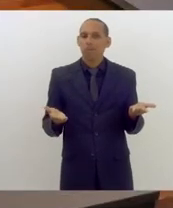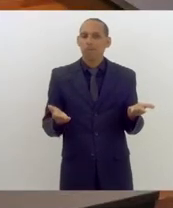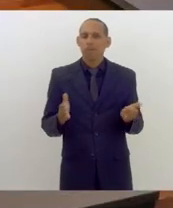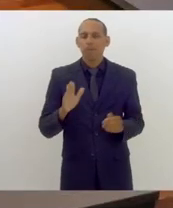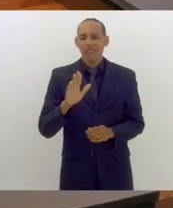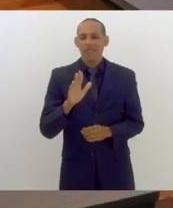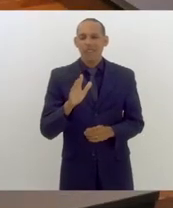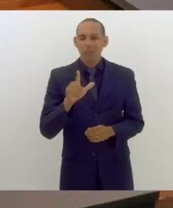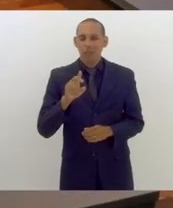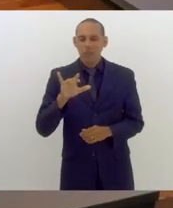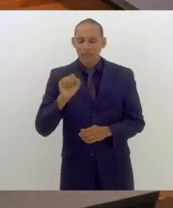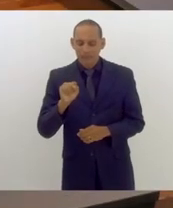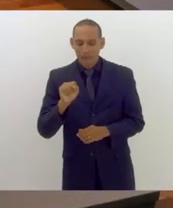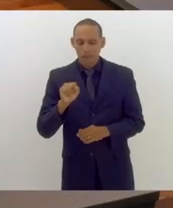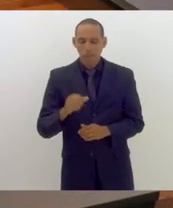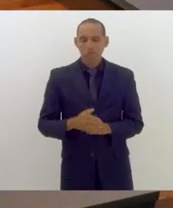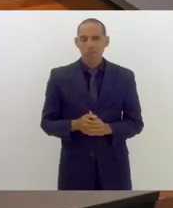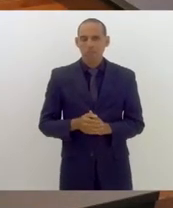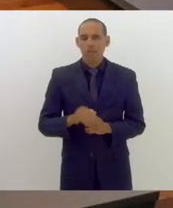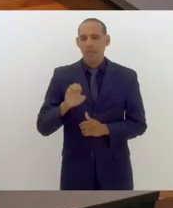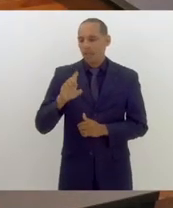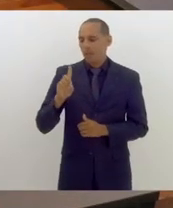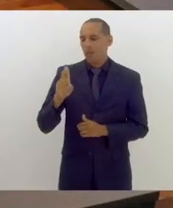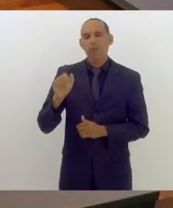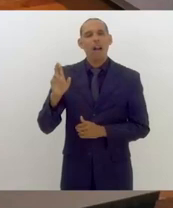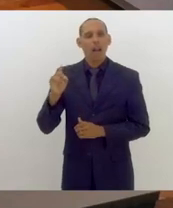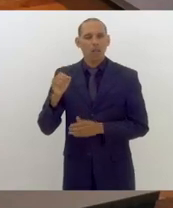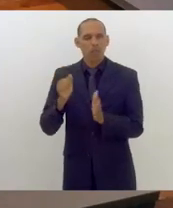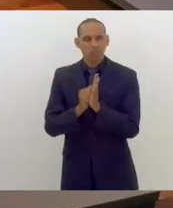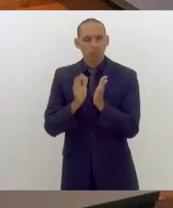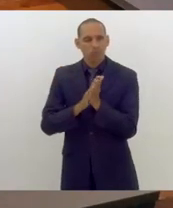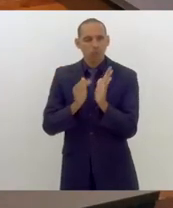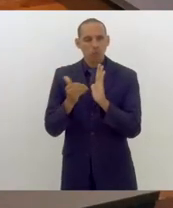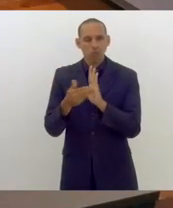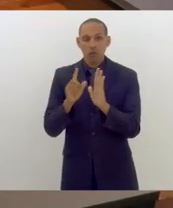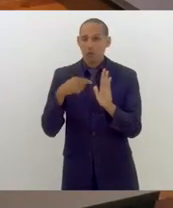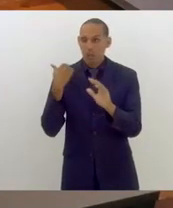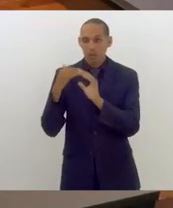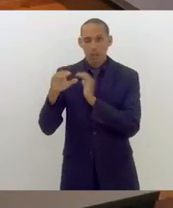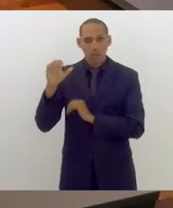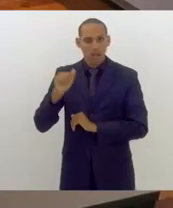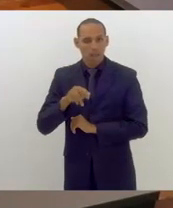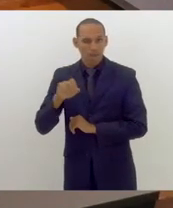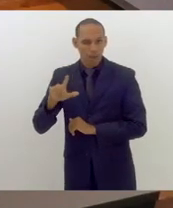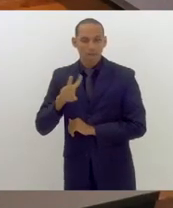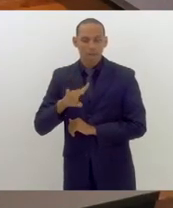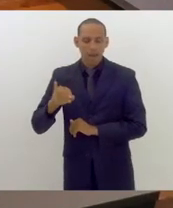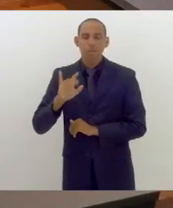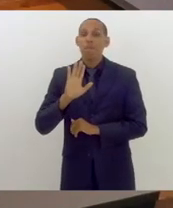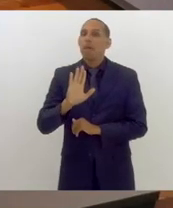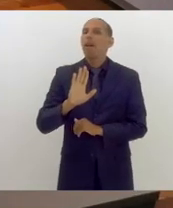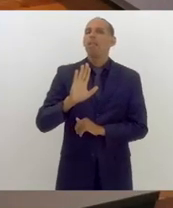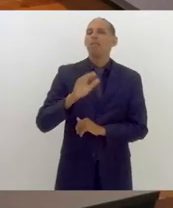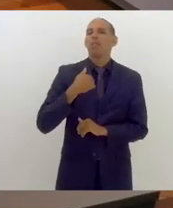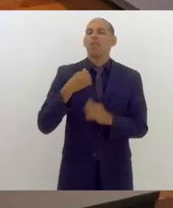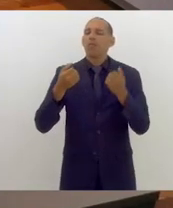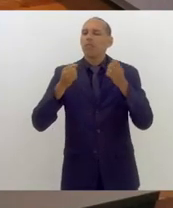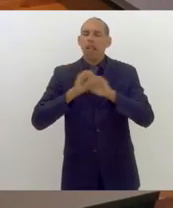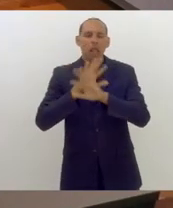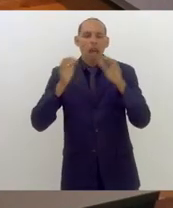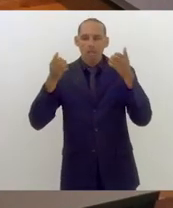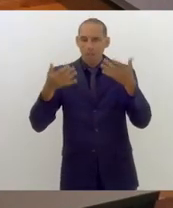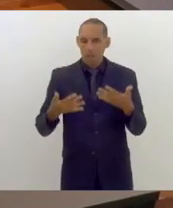é luz O Eduardo tá notando nós vamos fazer esse encaminhamento painel só queria deixar o seguinte é uma questão de